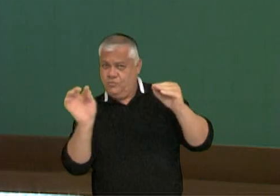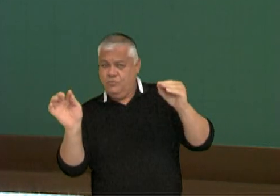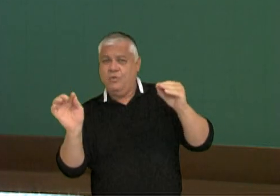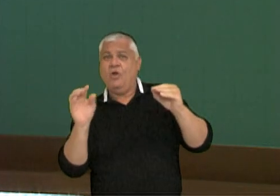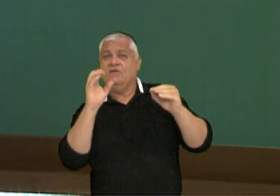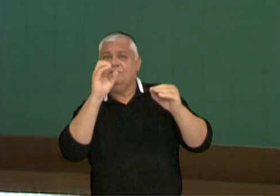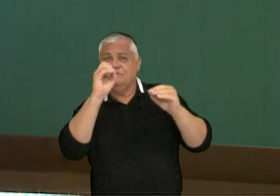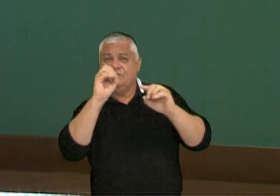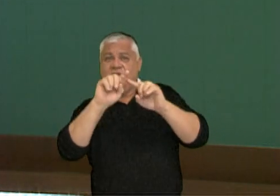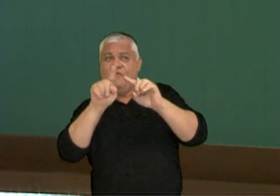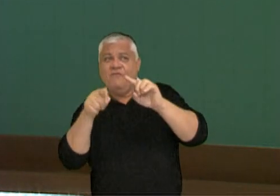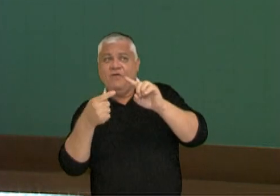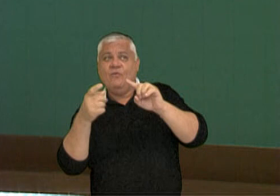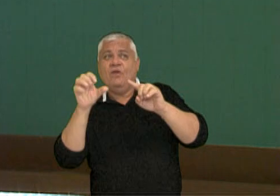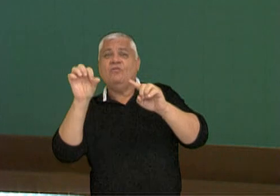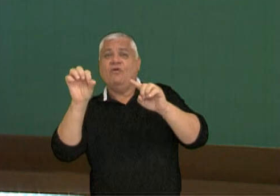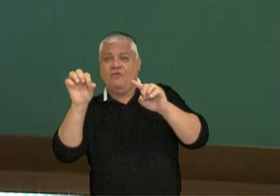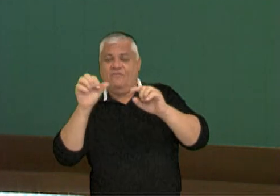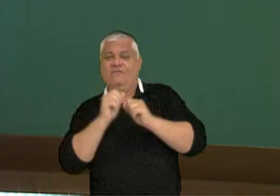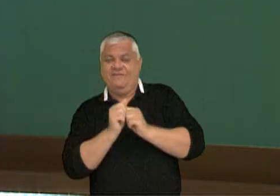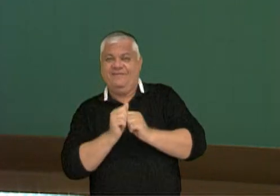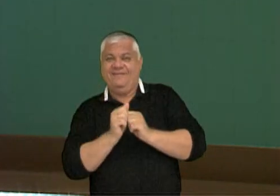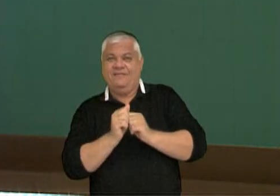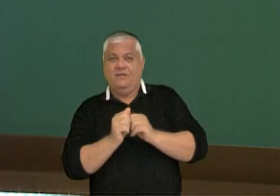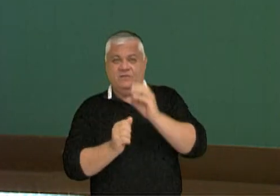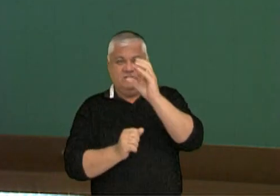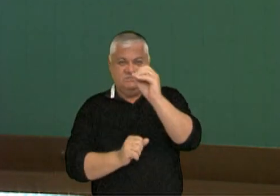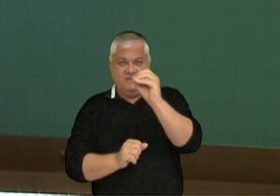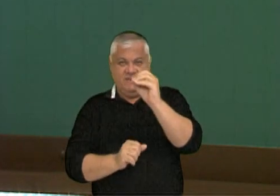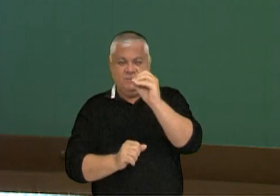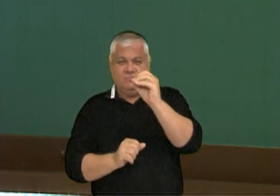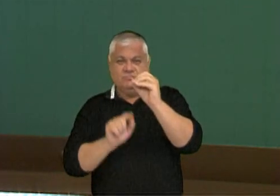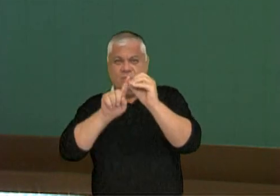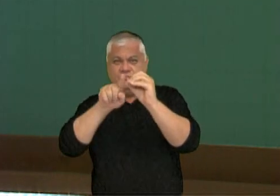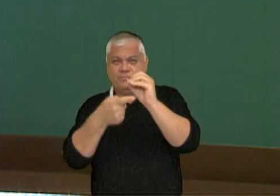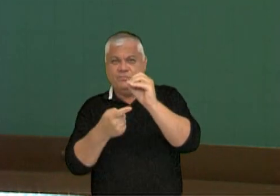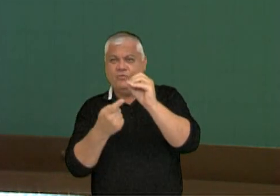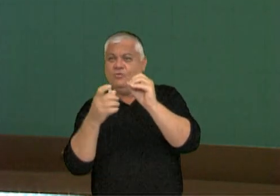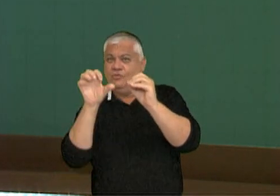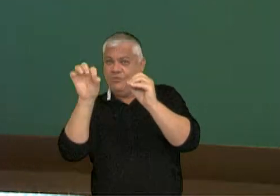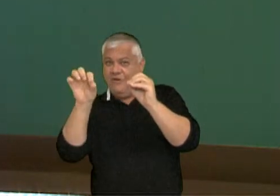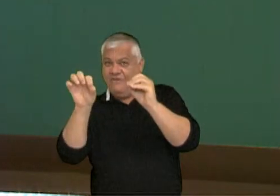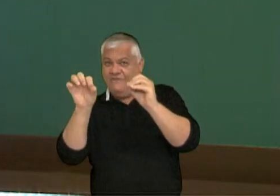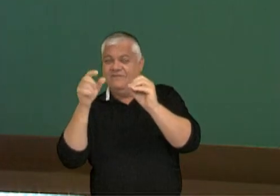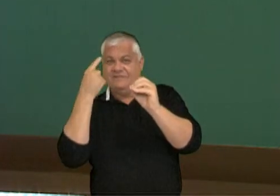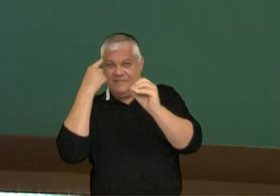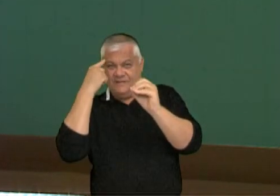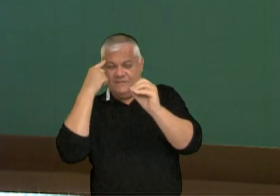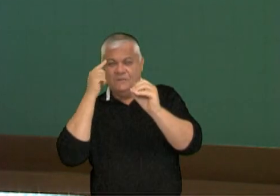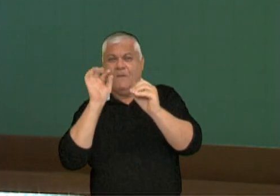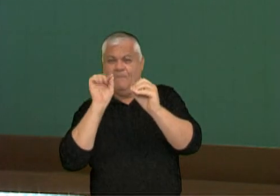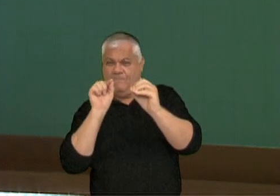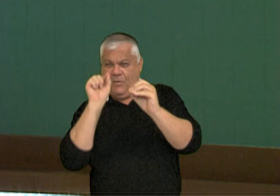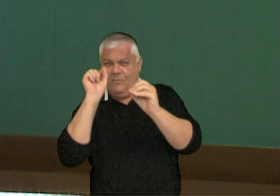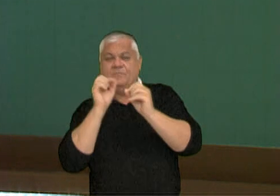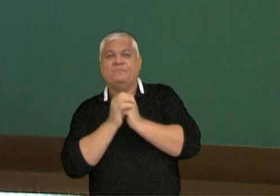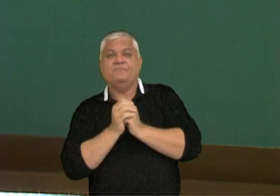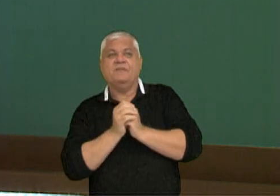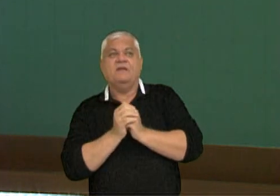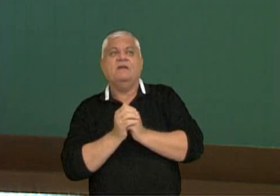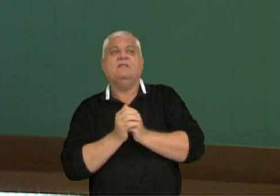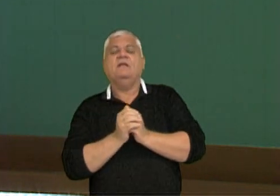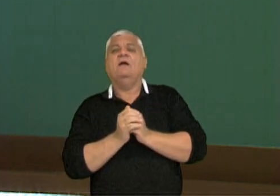você localizar aqui 0,9 e marcar o ponto A. Localizar o